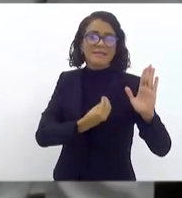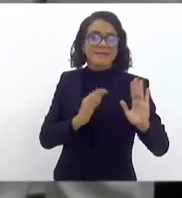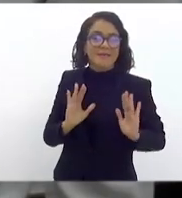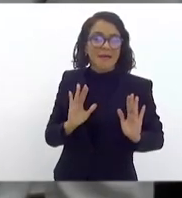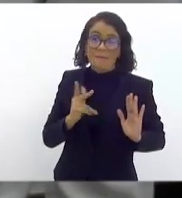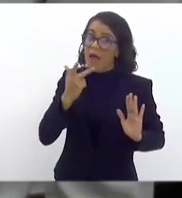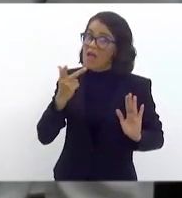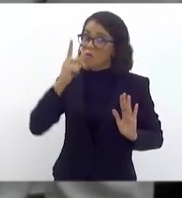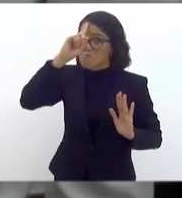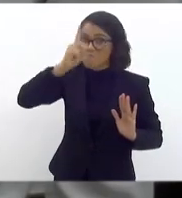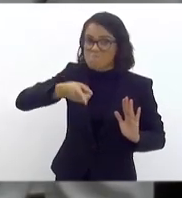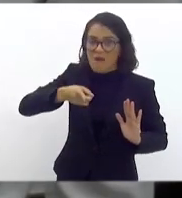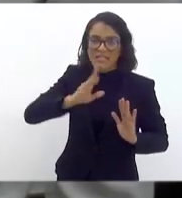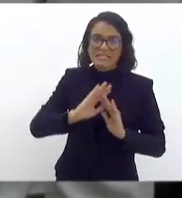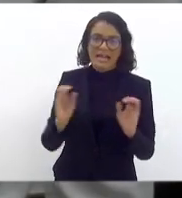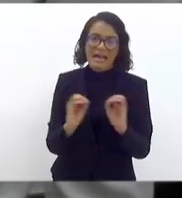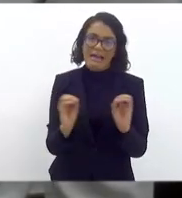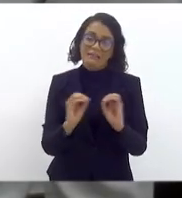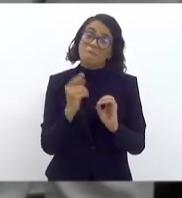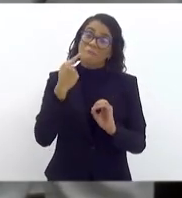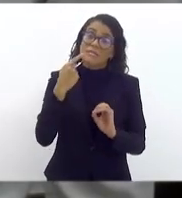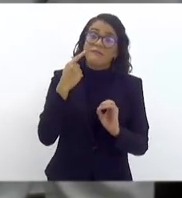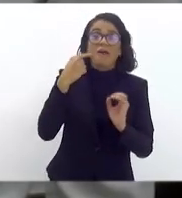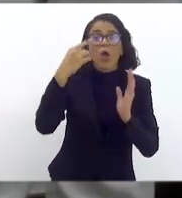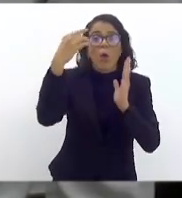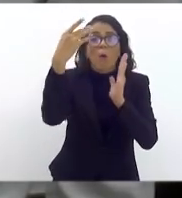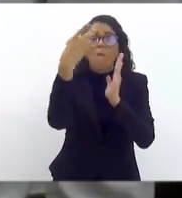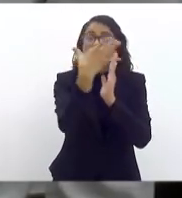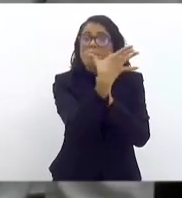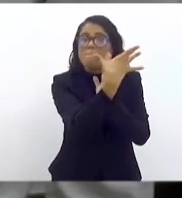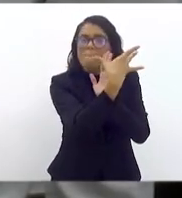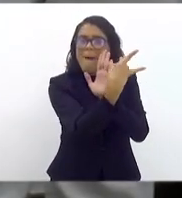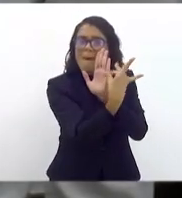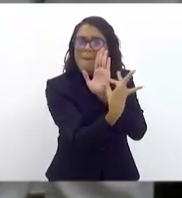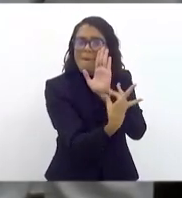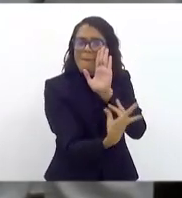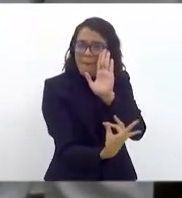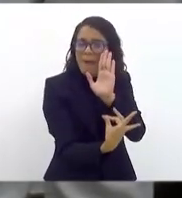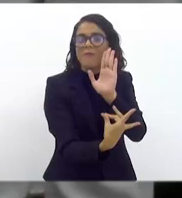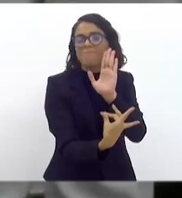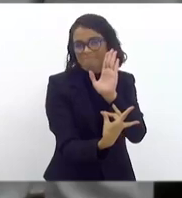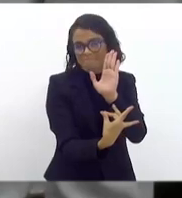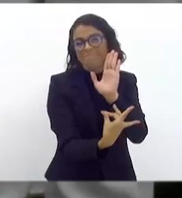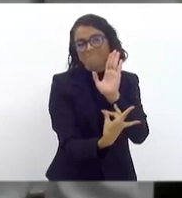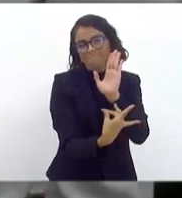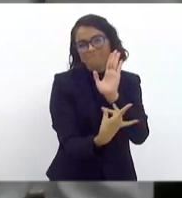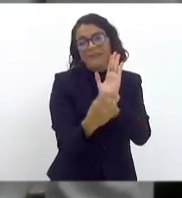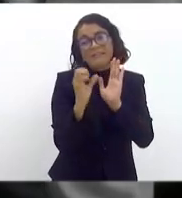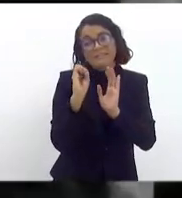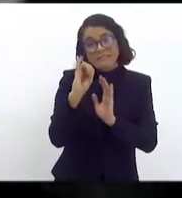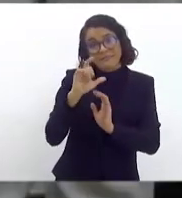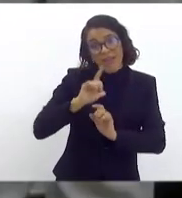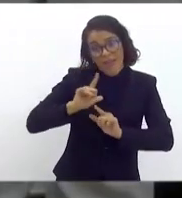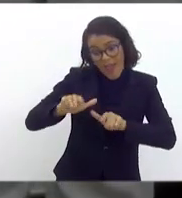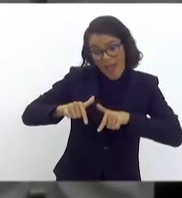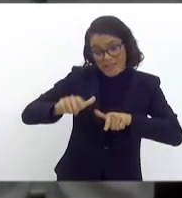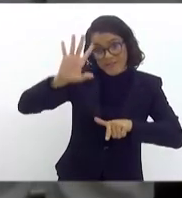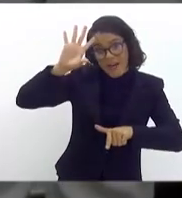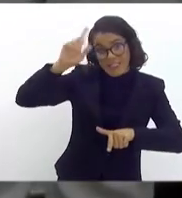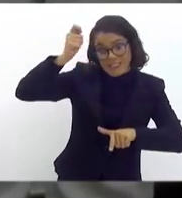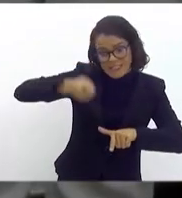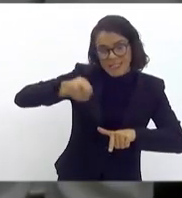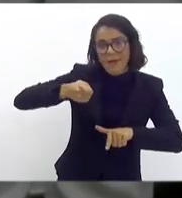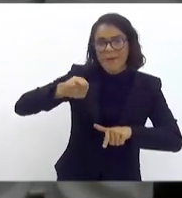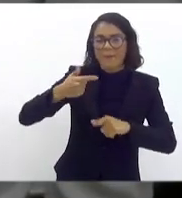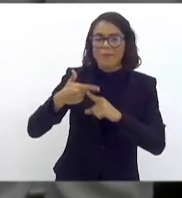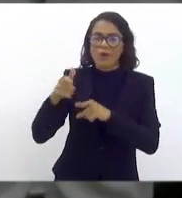mas não falar nada, é ver o teor. Porque, se tiver o teor, a questão ativa, eu acho que a